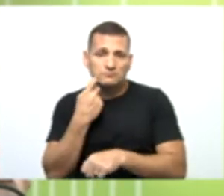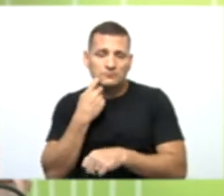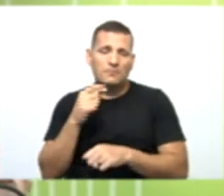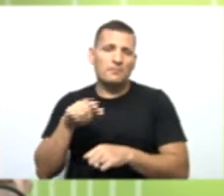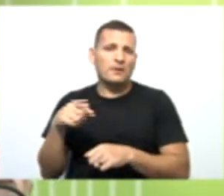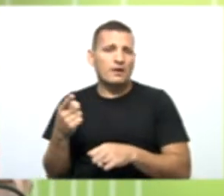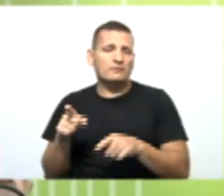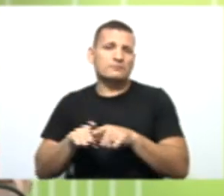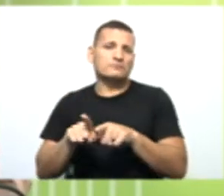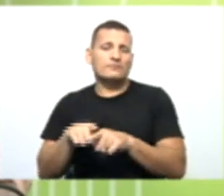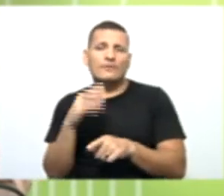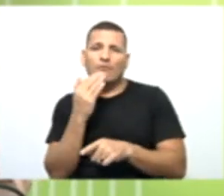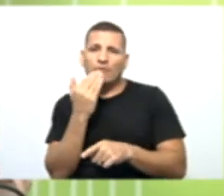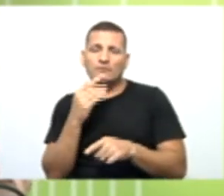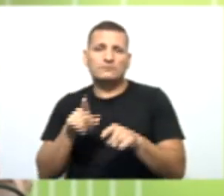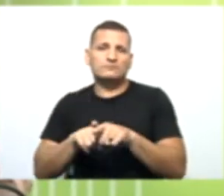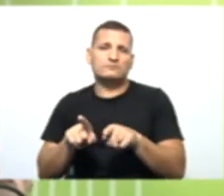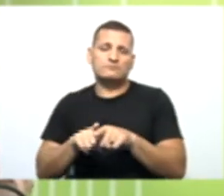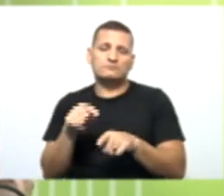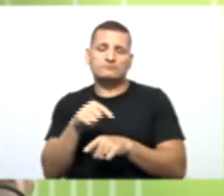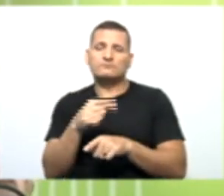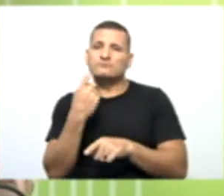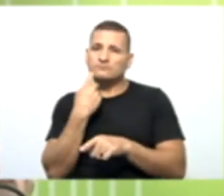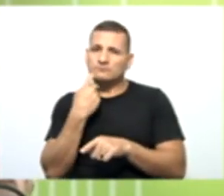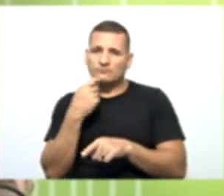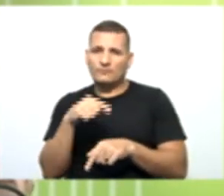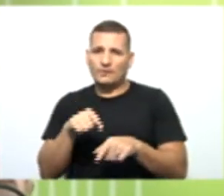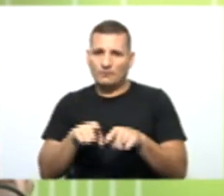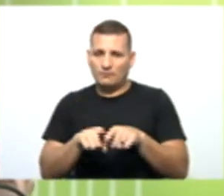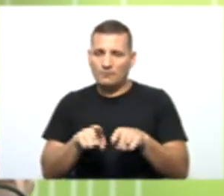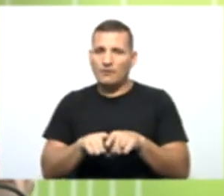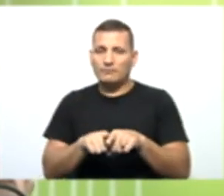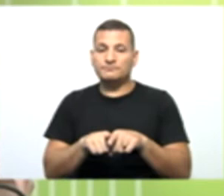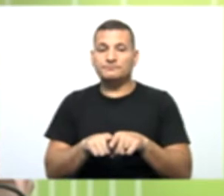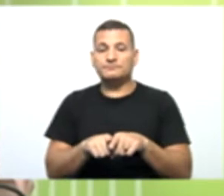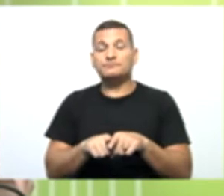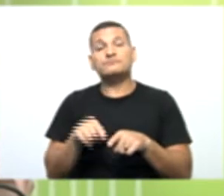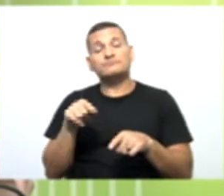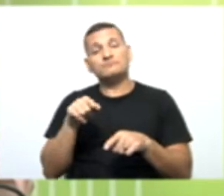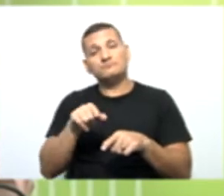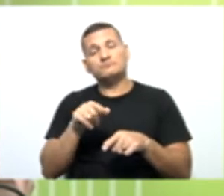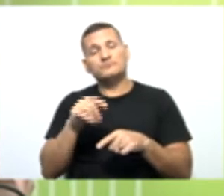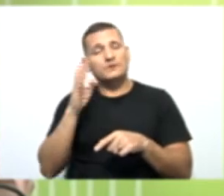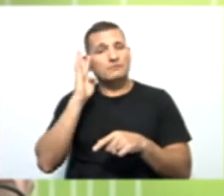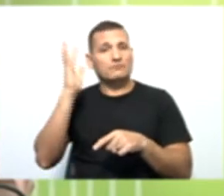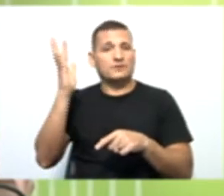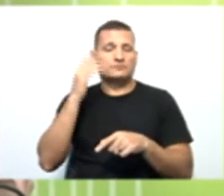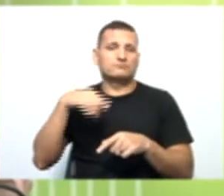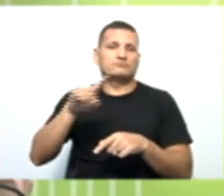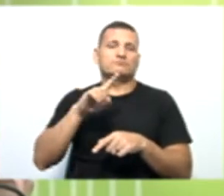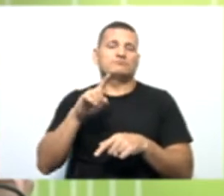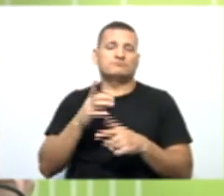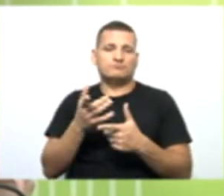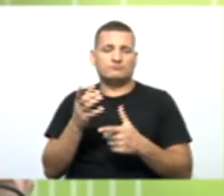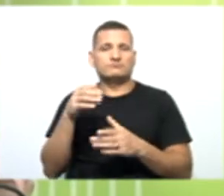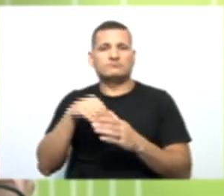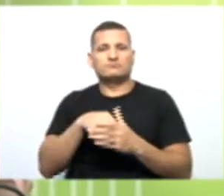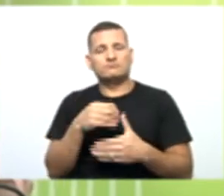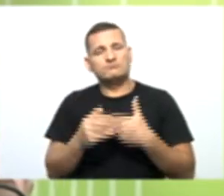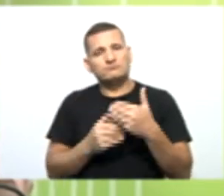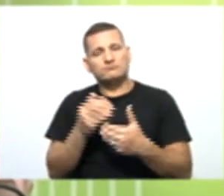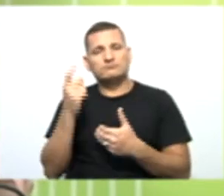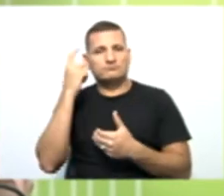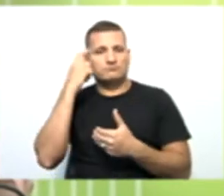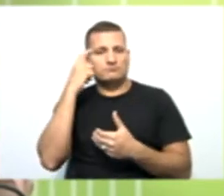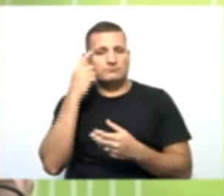tipo de alimento para o peixe, né? Então, isso vai da imaginação de vocês dentro desse processo de